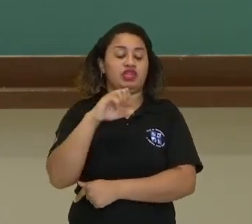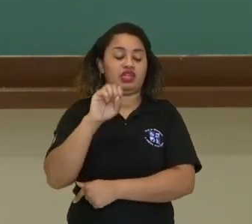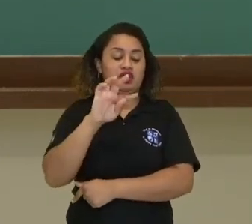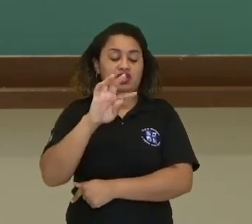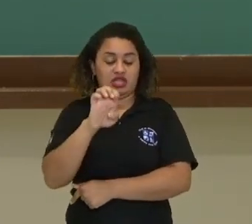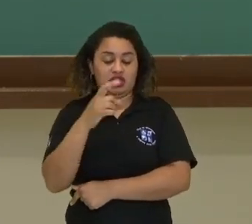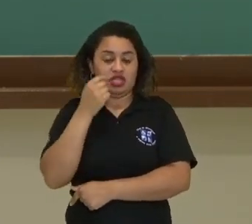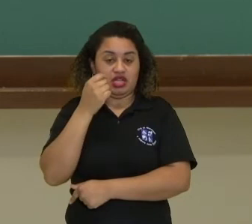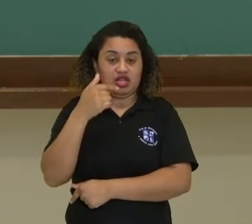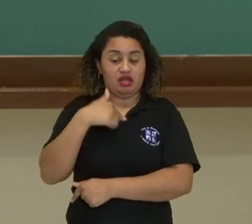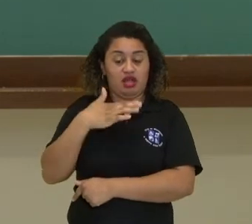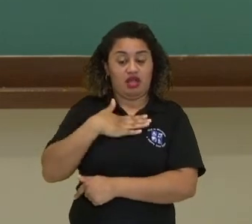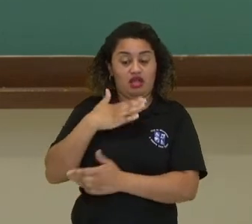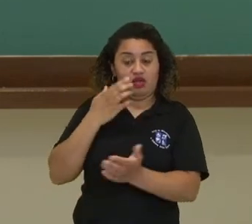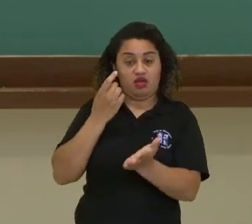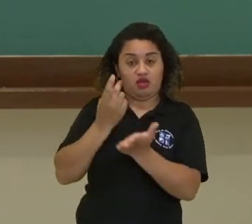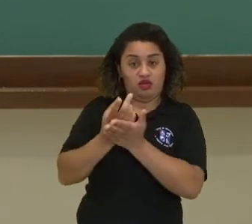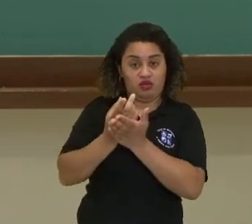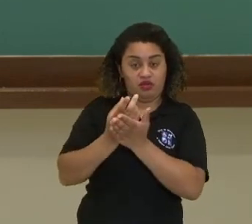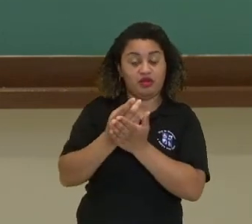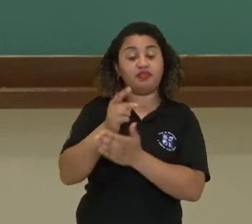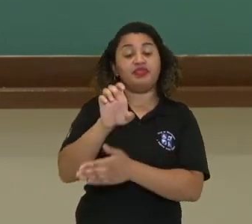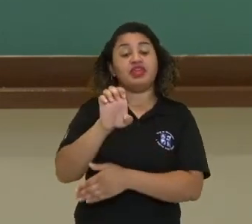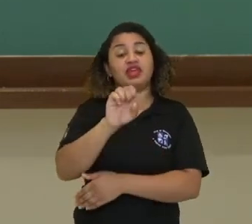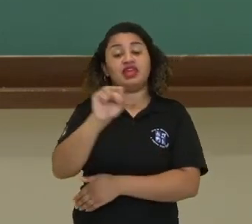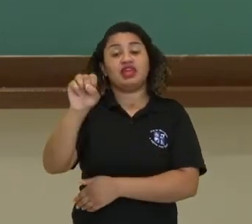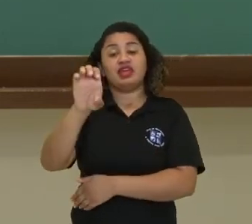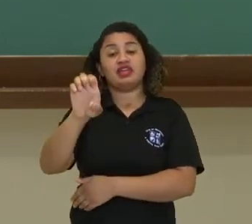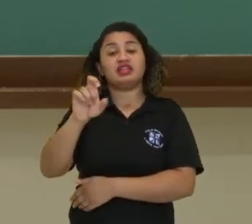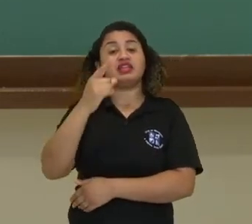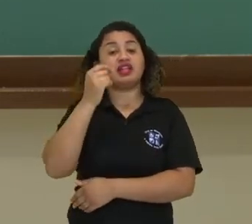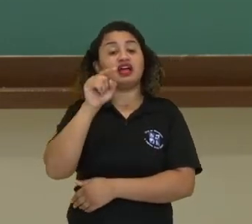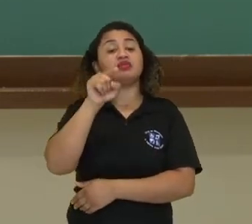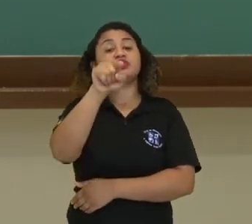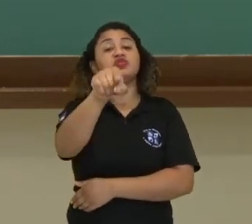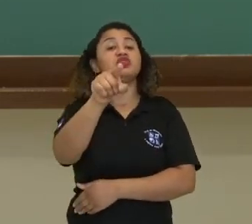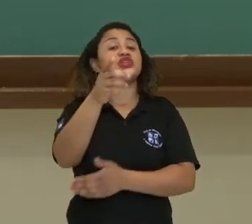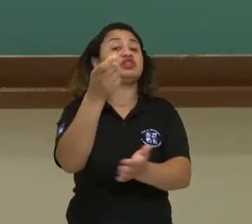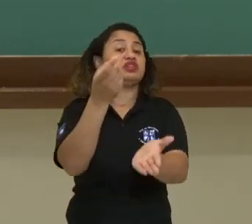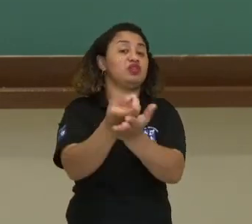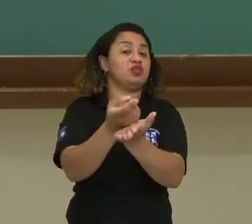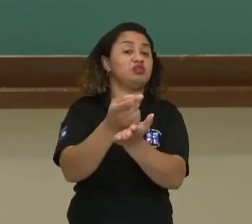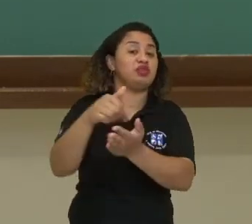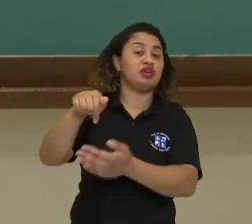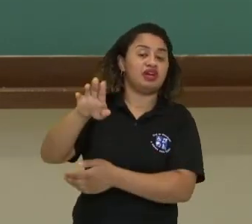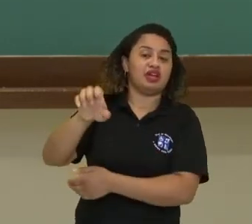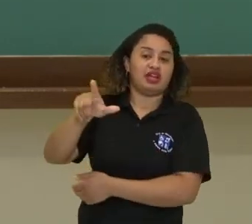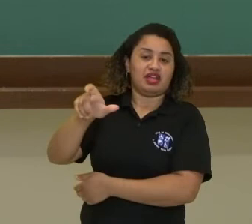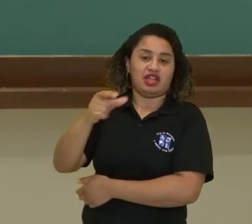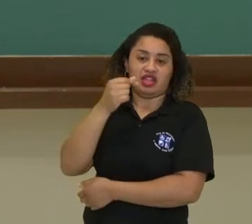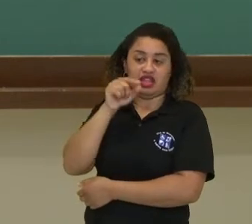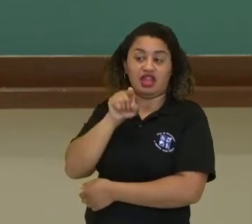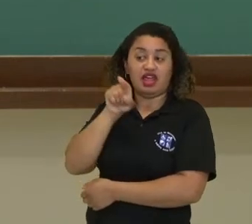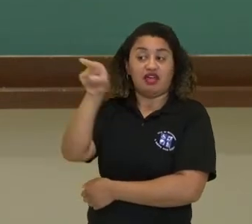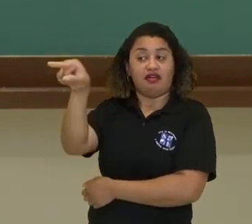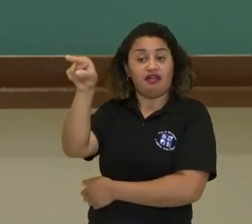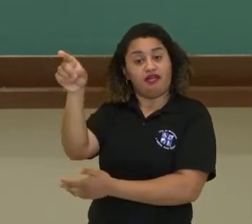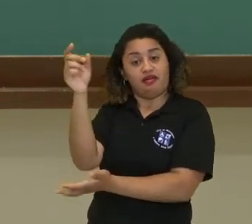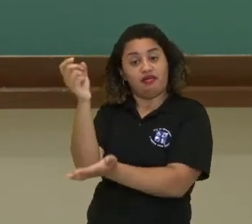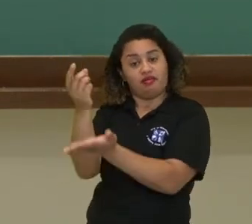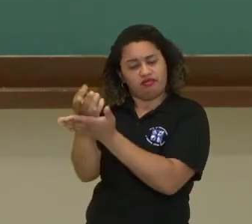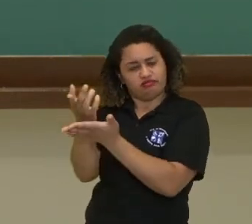comprei. Esse lápis foi você que comprou. Aquele lápis foi ele que comprou. Viram? Fácil,